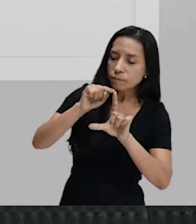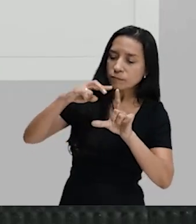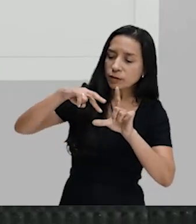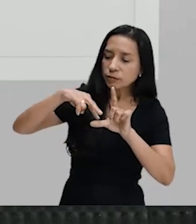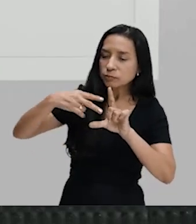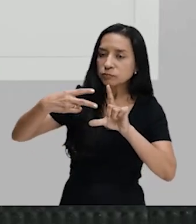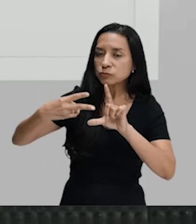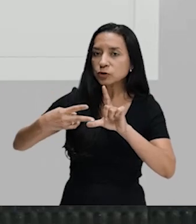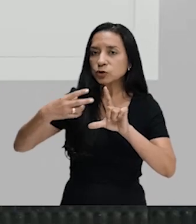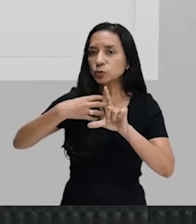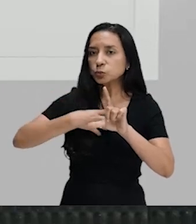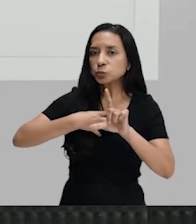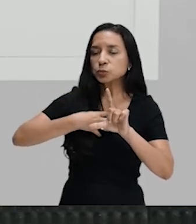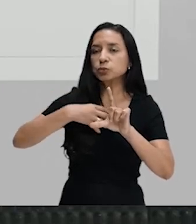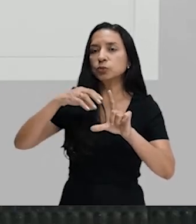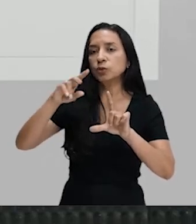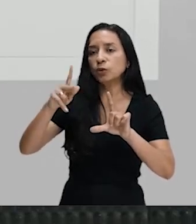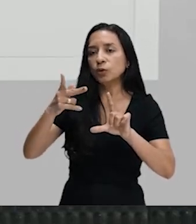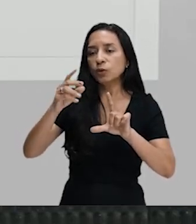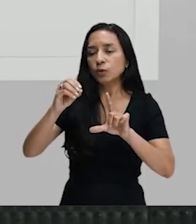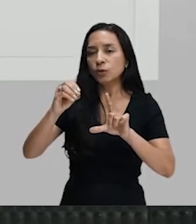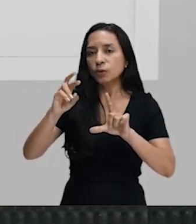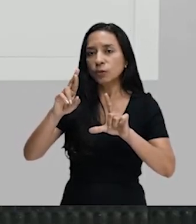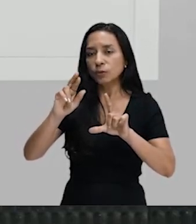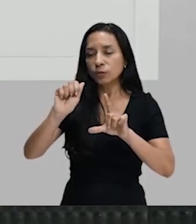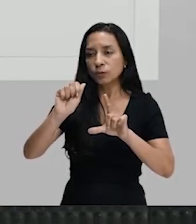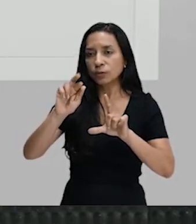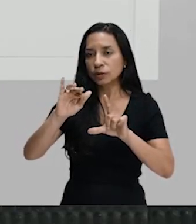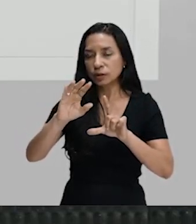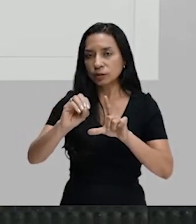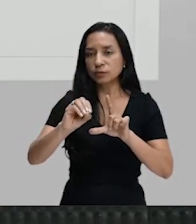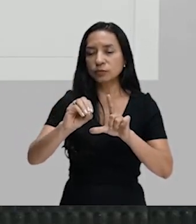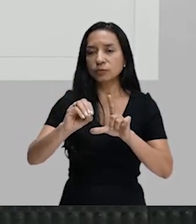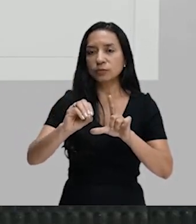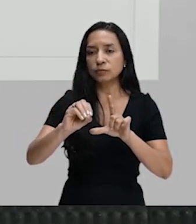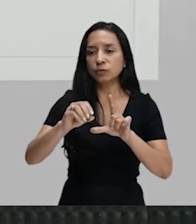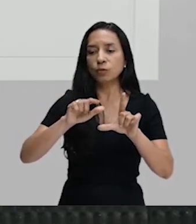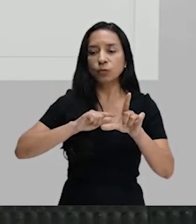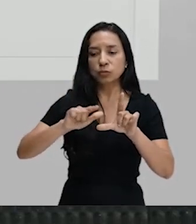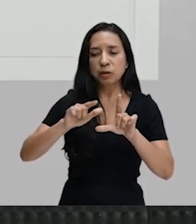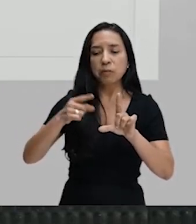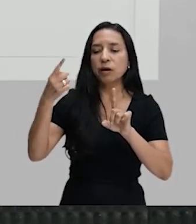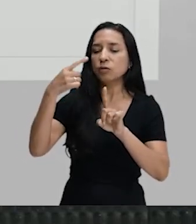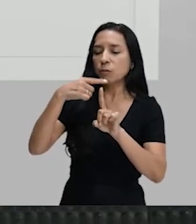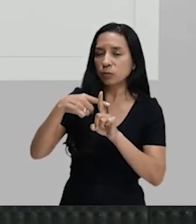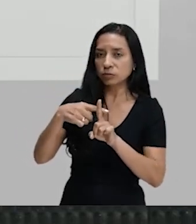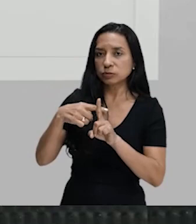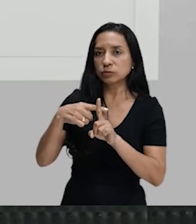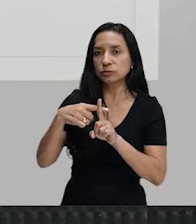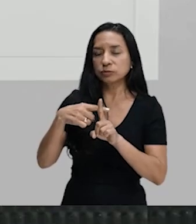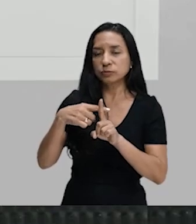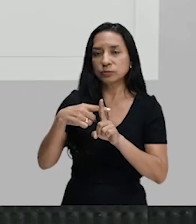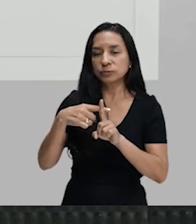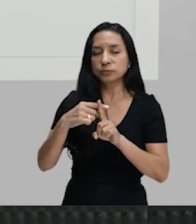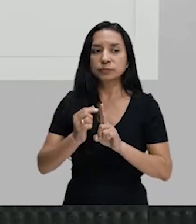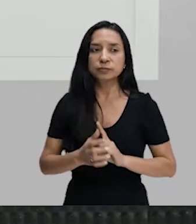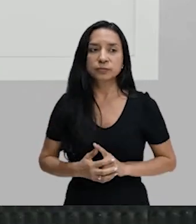Quer dizer então que o trabalho ele é positivo. Então o trabalho vai ser